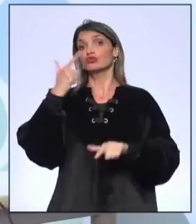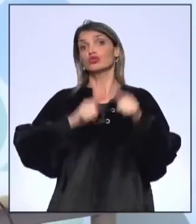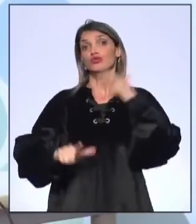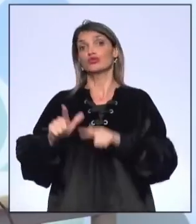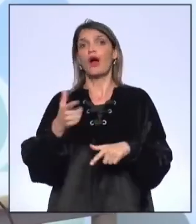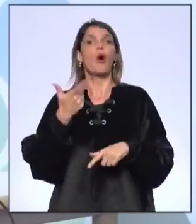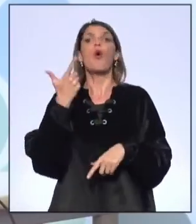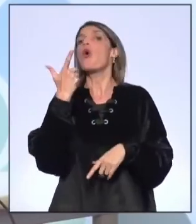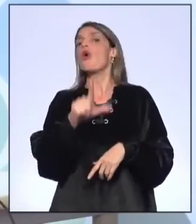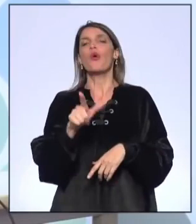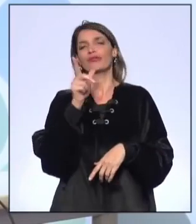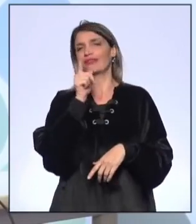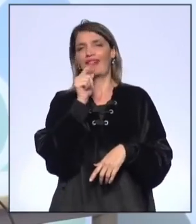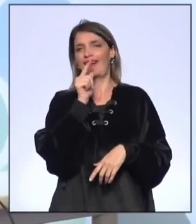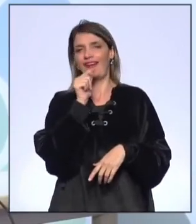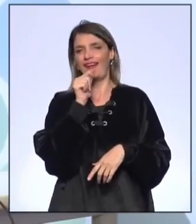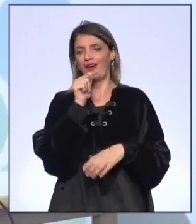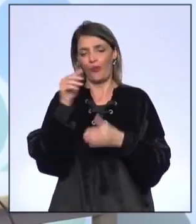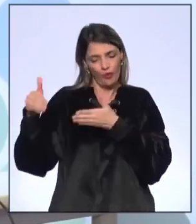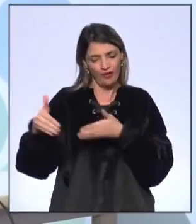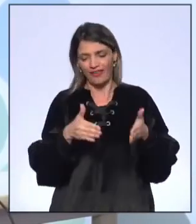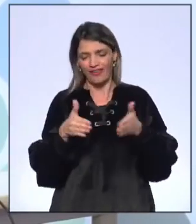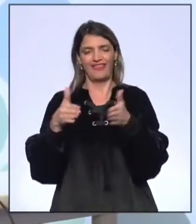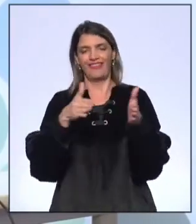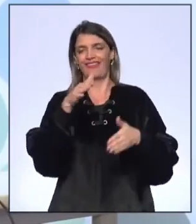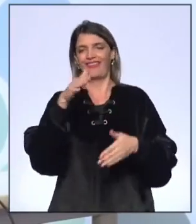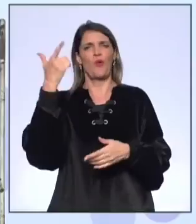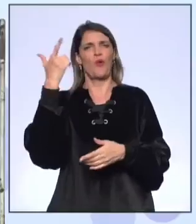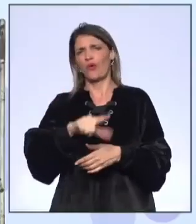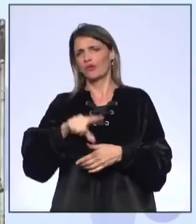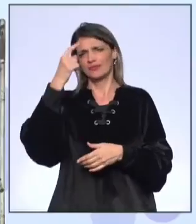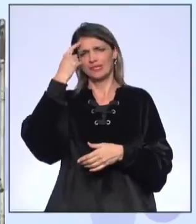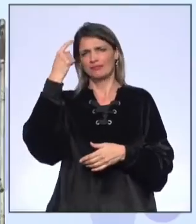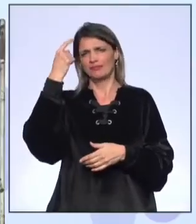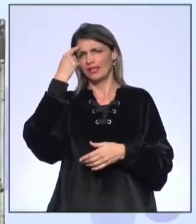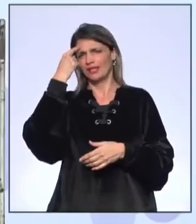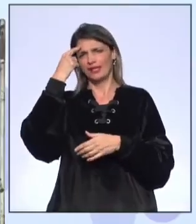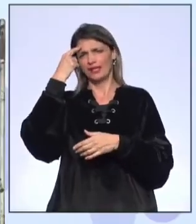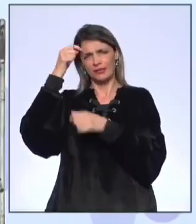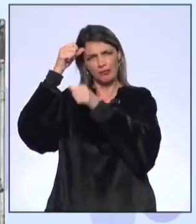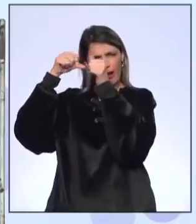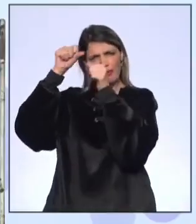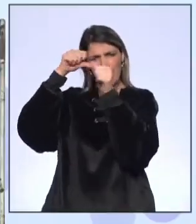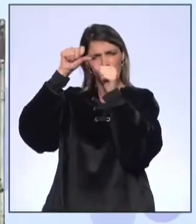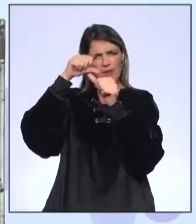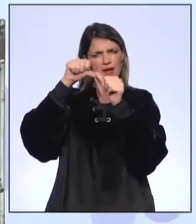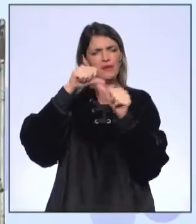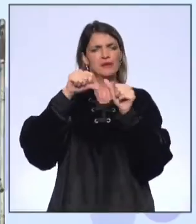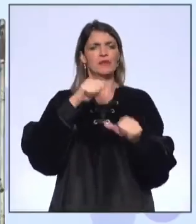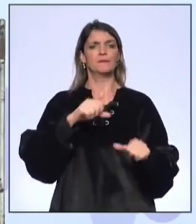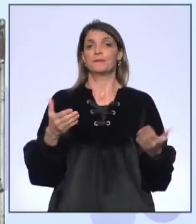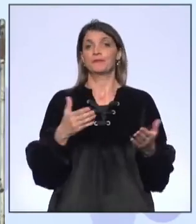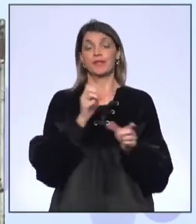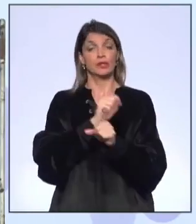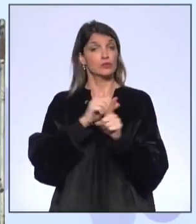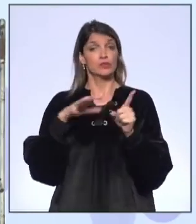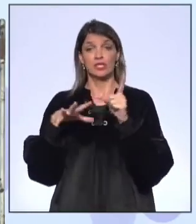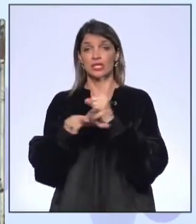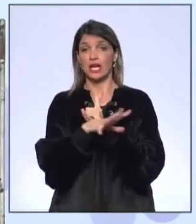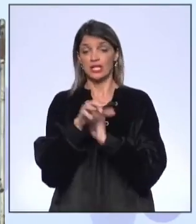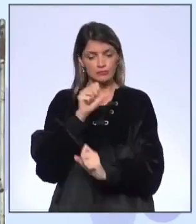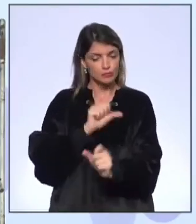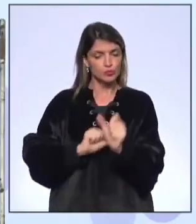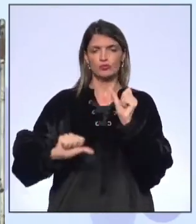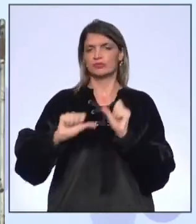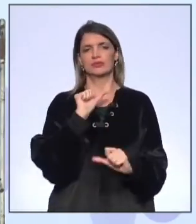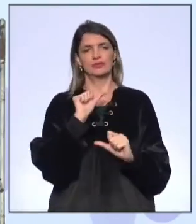Outra água, por isso de outro rio, né? Outro rio, outro pensamento. A gente está sempre em mudança, né? Lembra, hoje a sociedade está em mudança, o mundo está em mudança